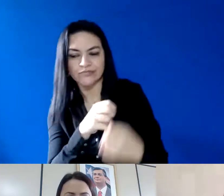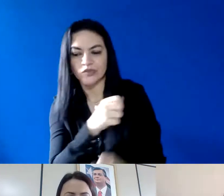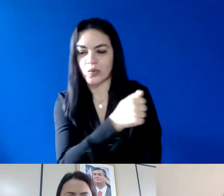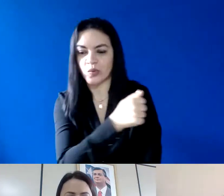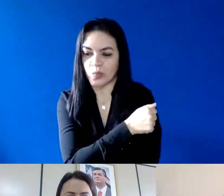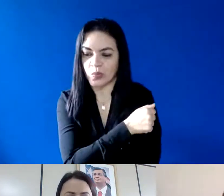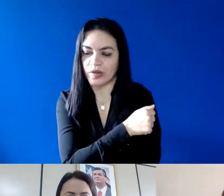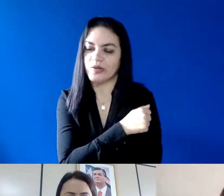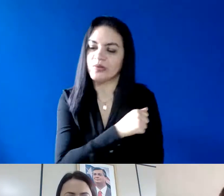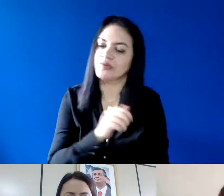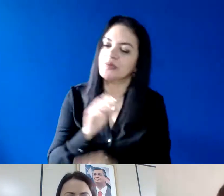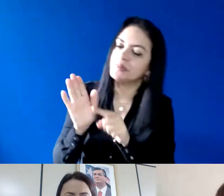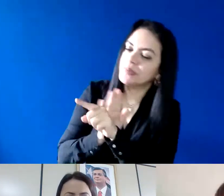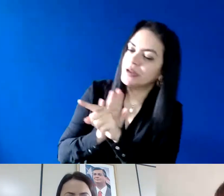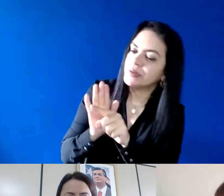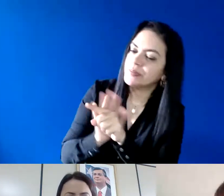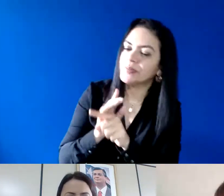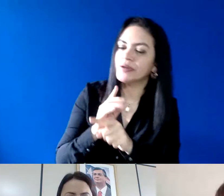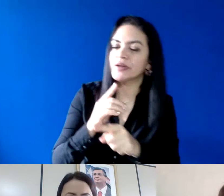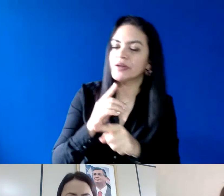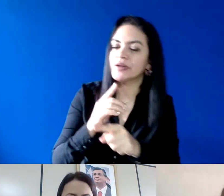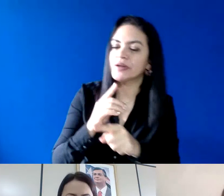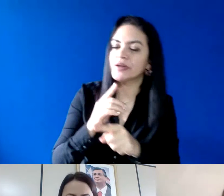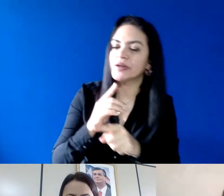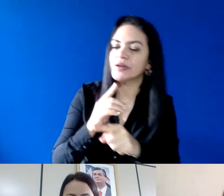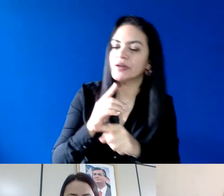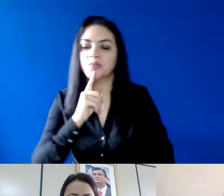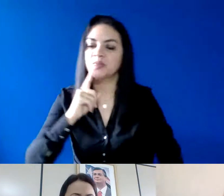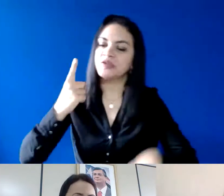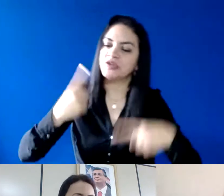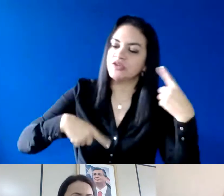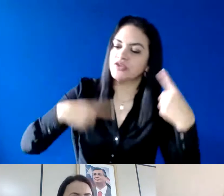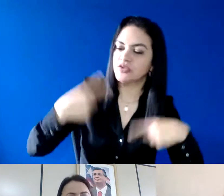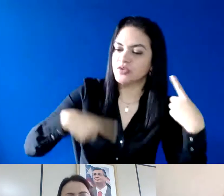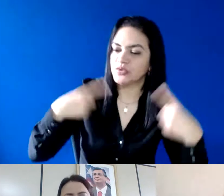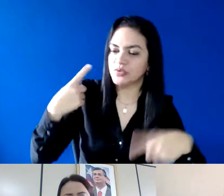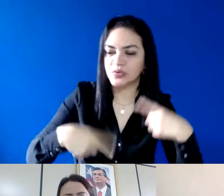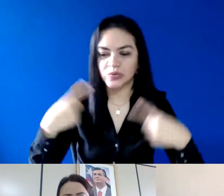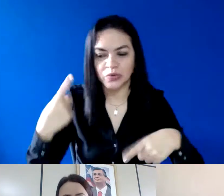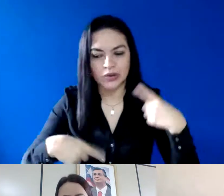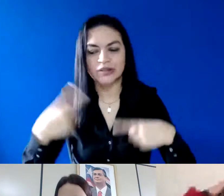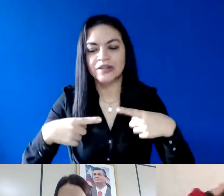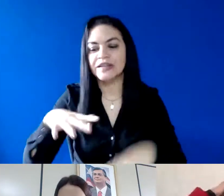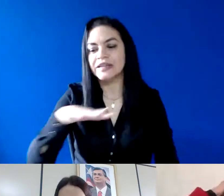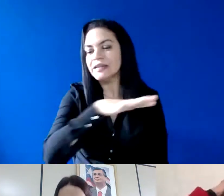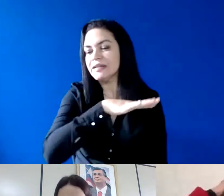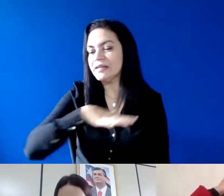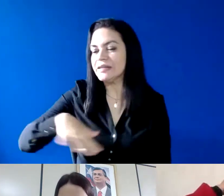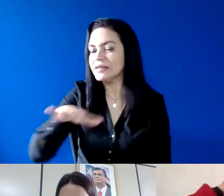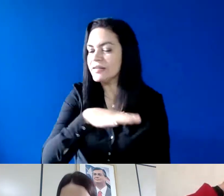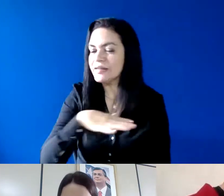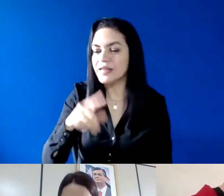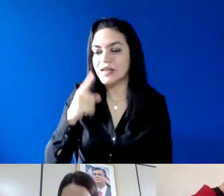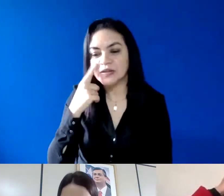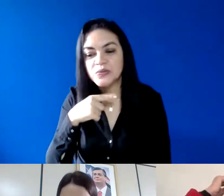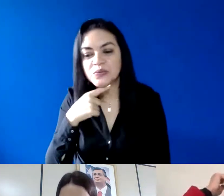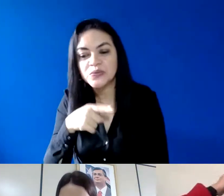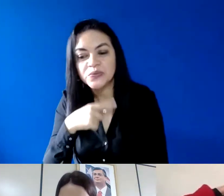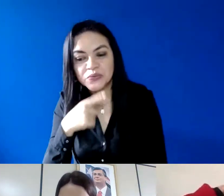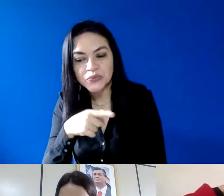responder às demandas, discutir as questões que estão naquela área de abrangência,